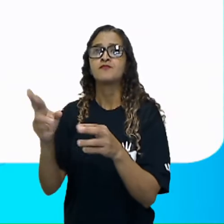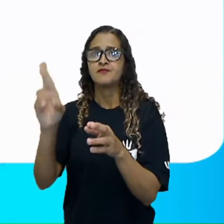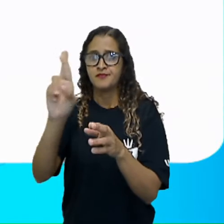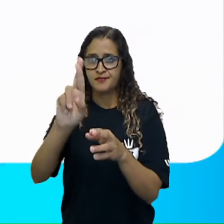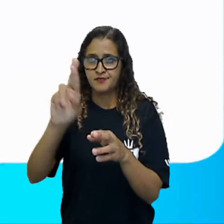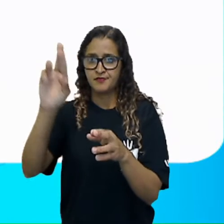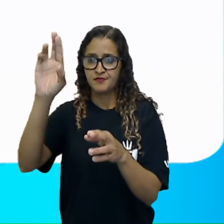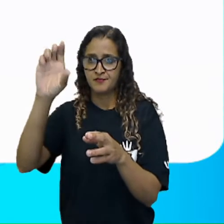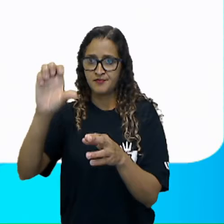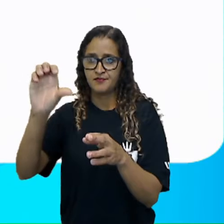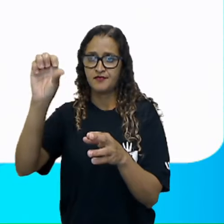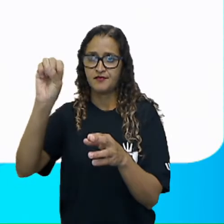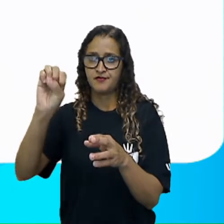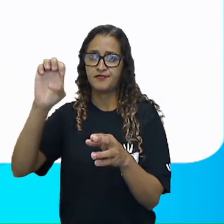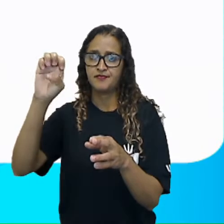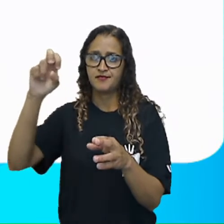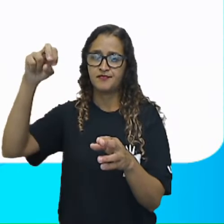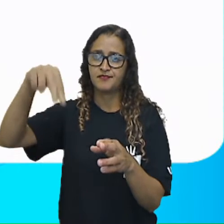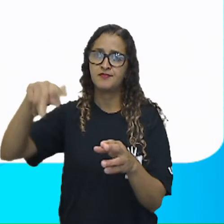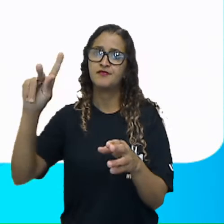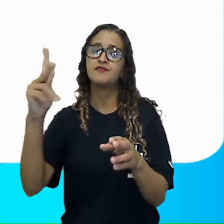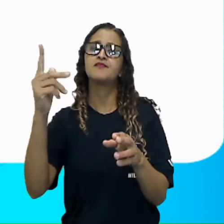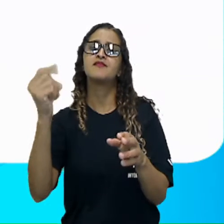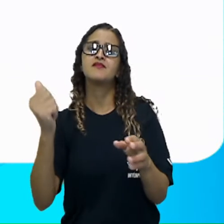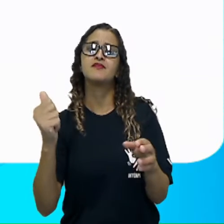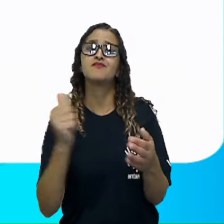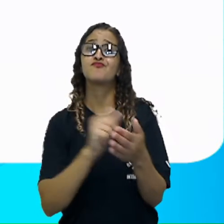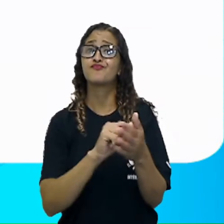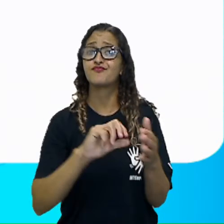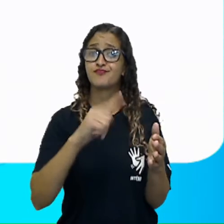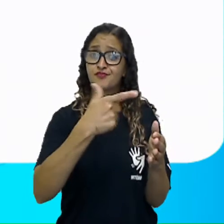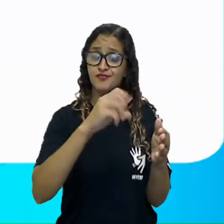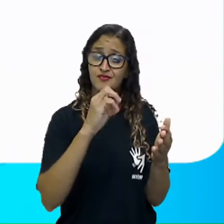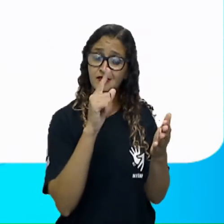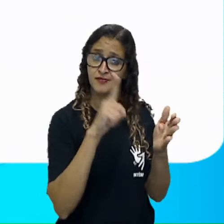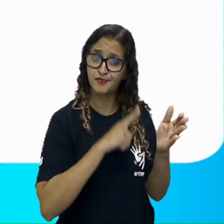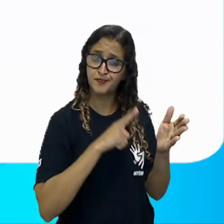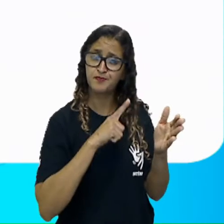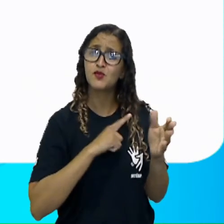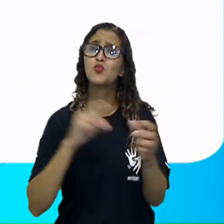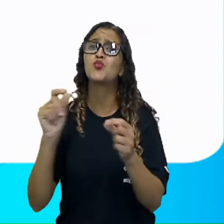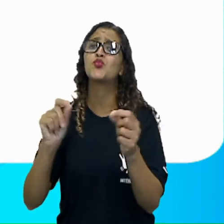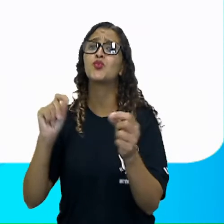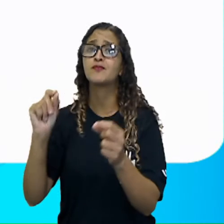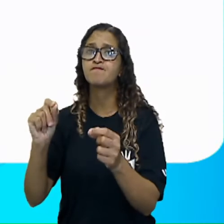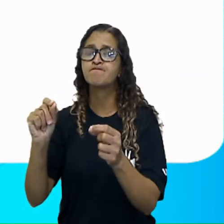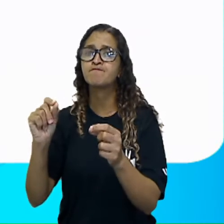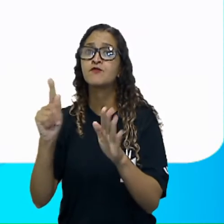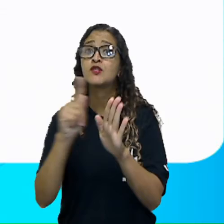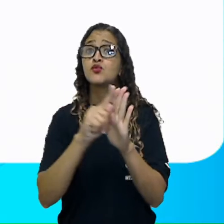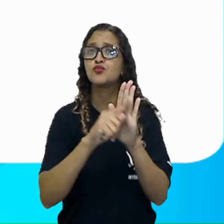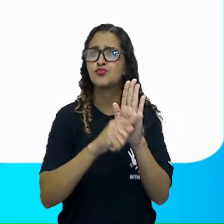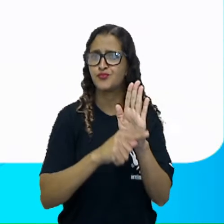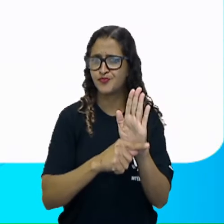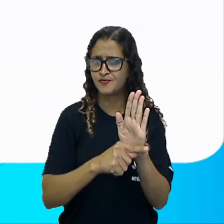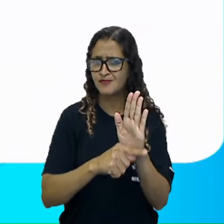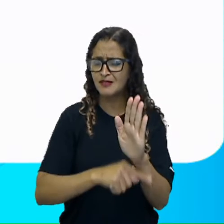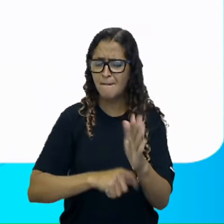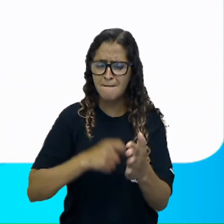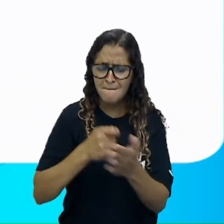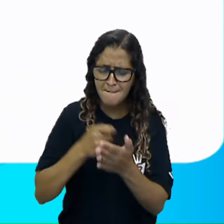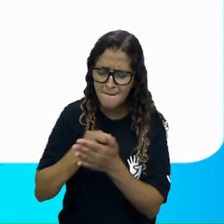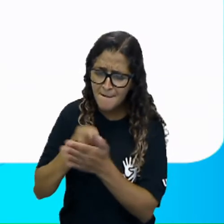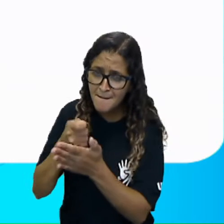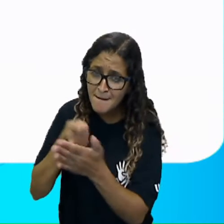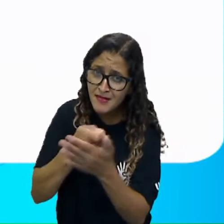Resenha. Lá na sua aula 28 tem essa aula. O que é resenha? É um gênero cada